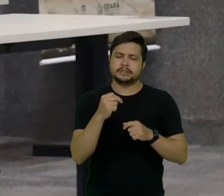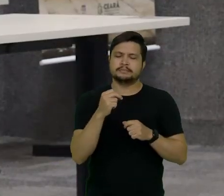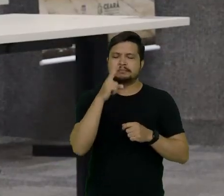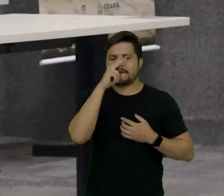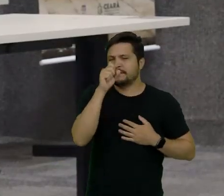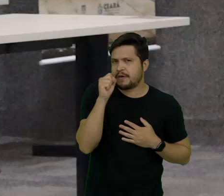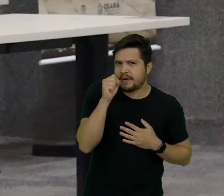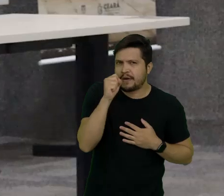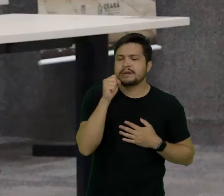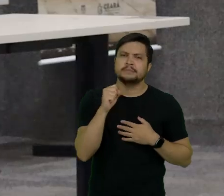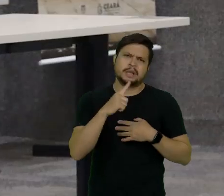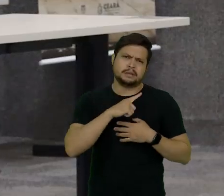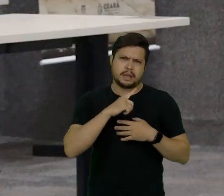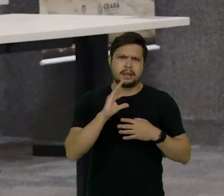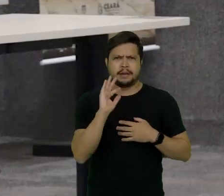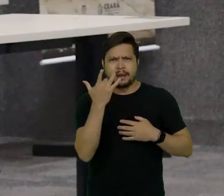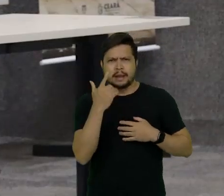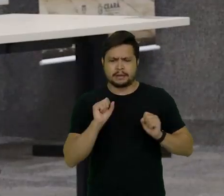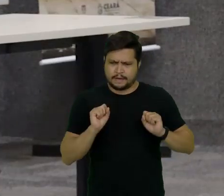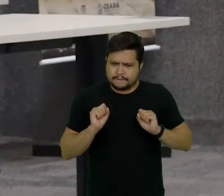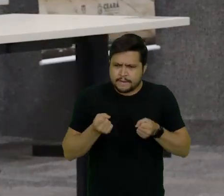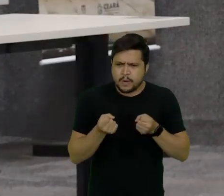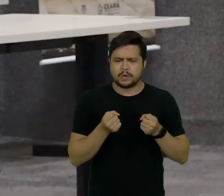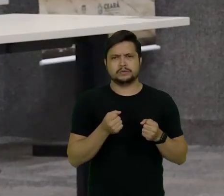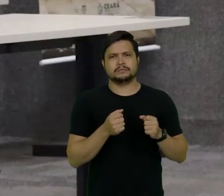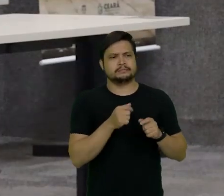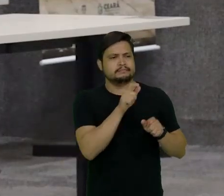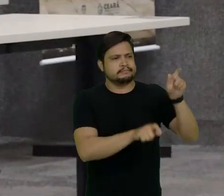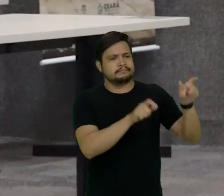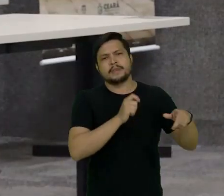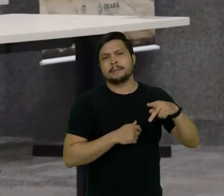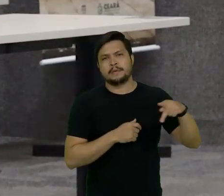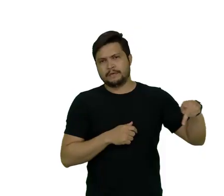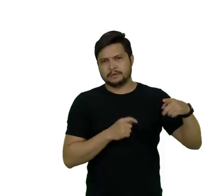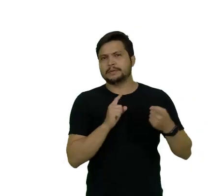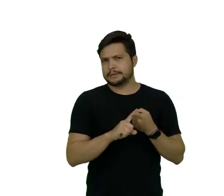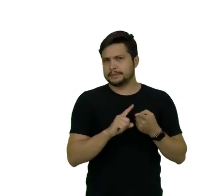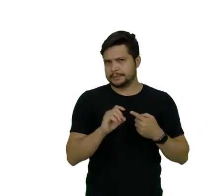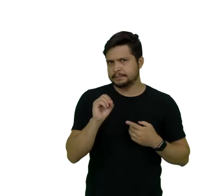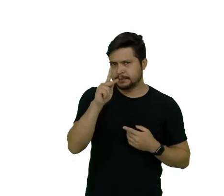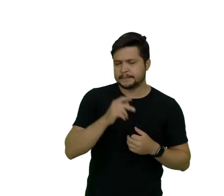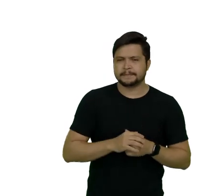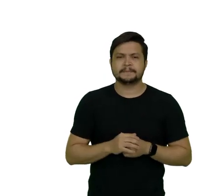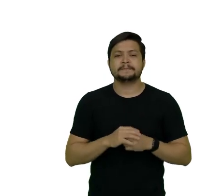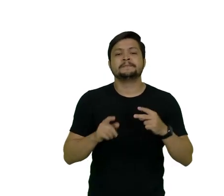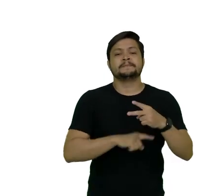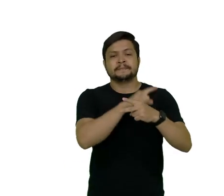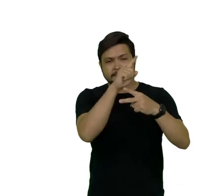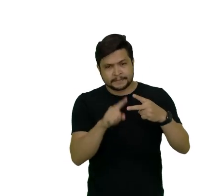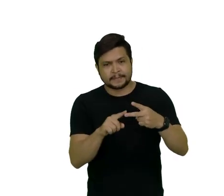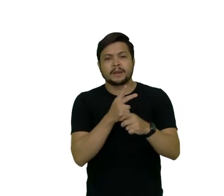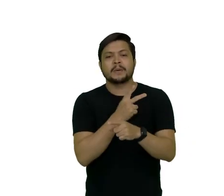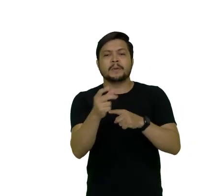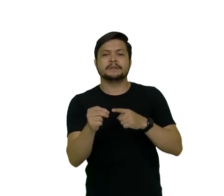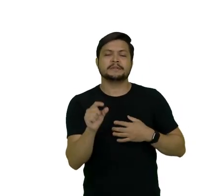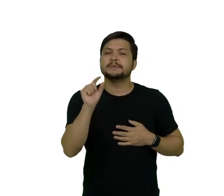nossos docentes, da própria Embrapa, que também era uma parceira do curso. E a outra